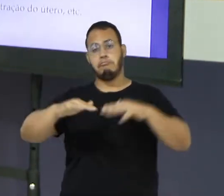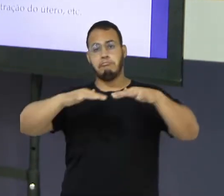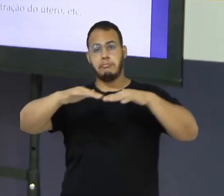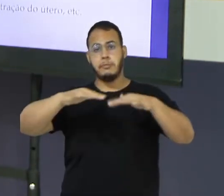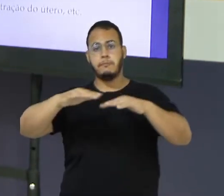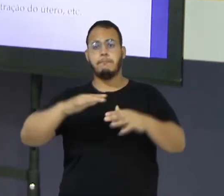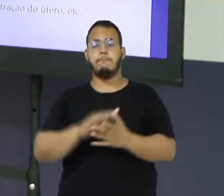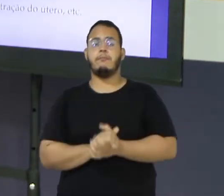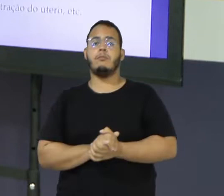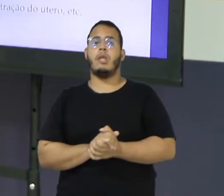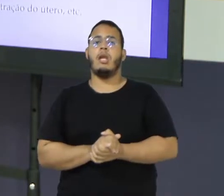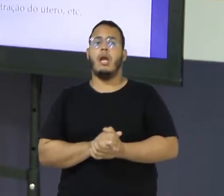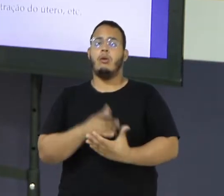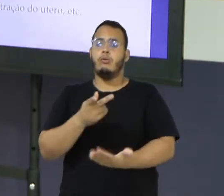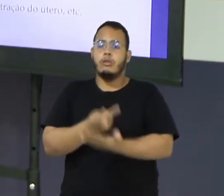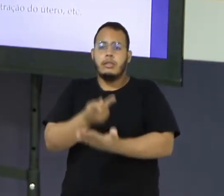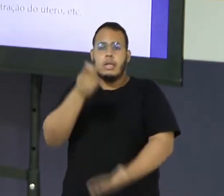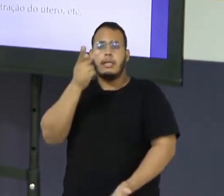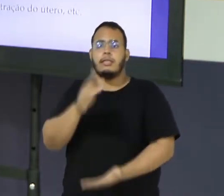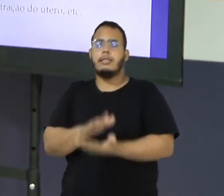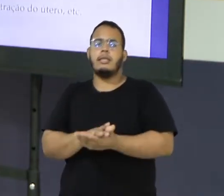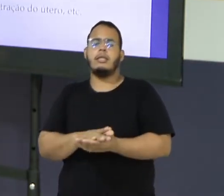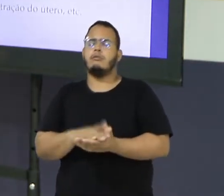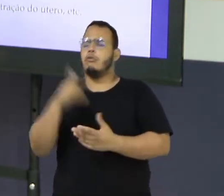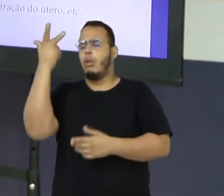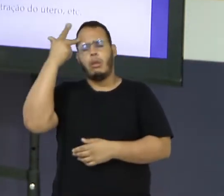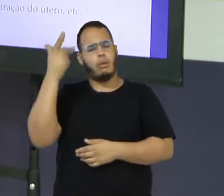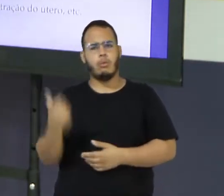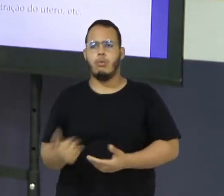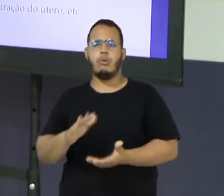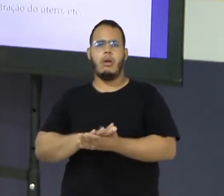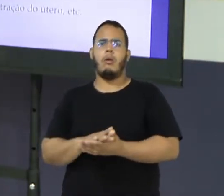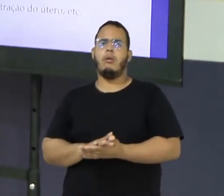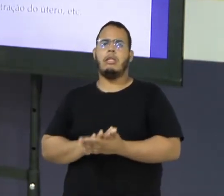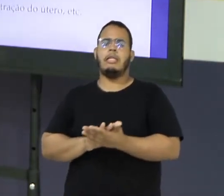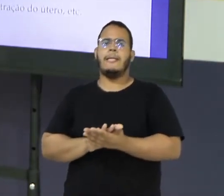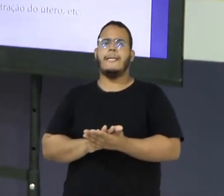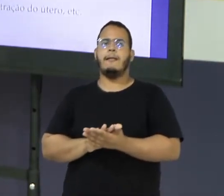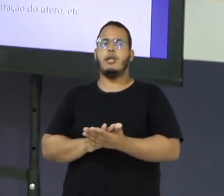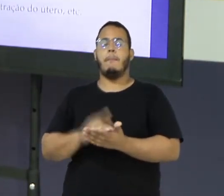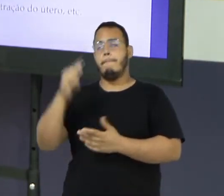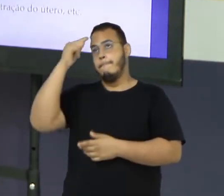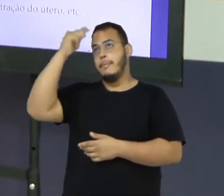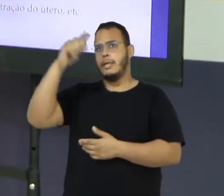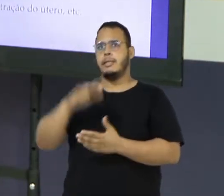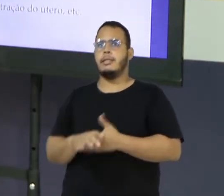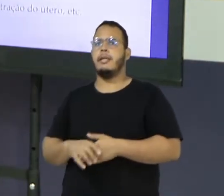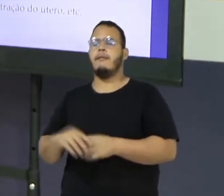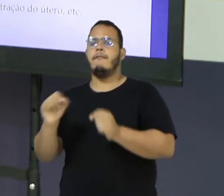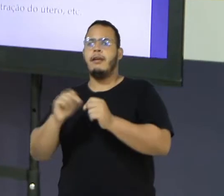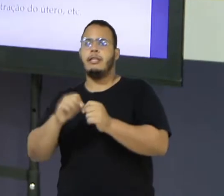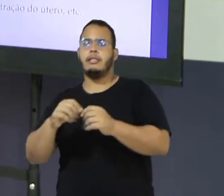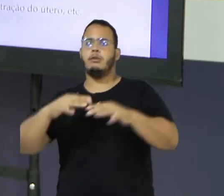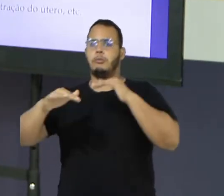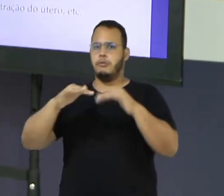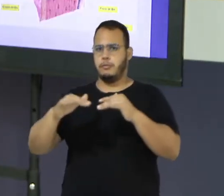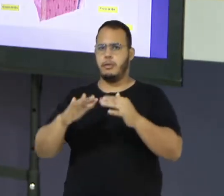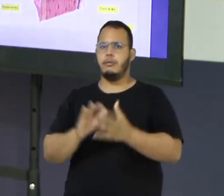deles são involuntários, eles acontecem naturalmente sem que a gente pense nesses movimentos, certo?